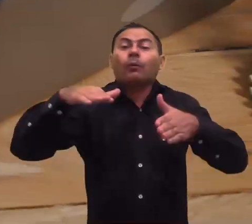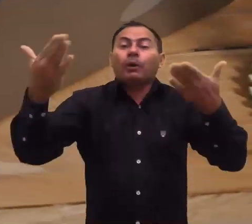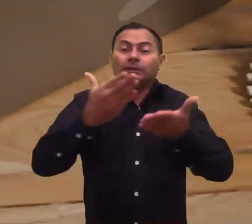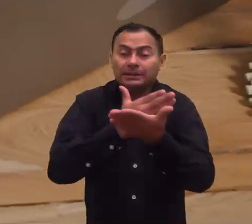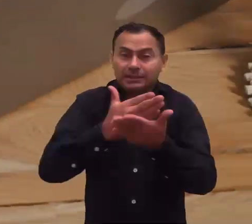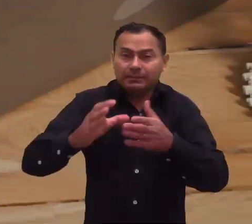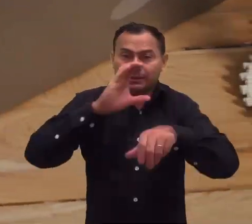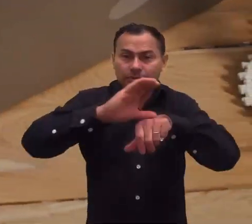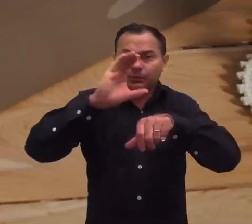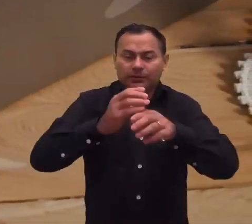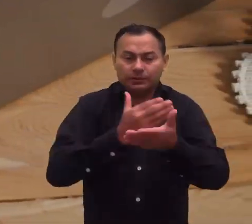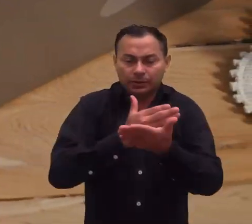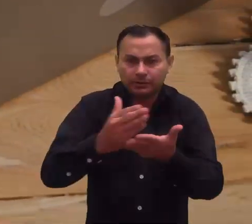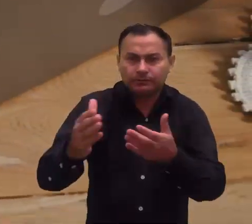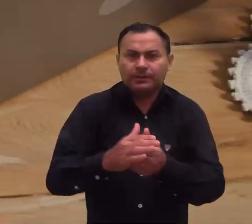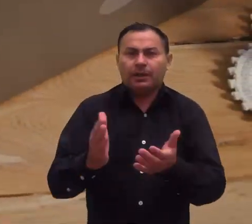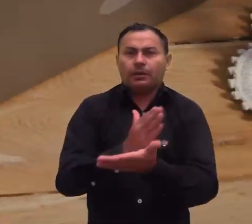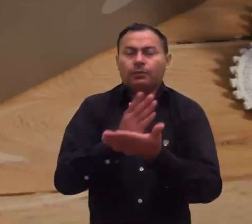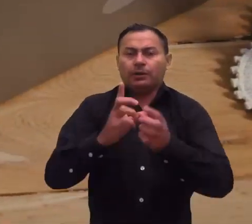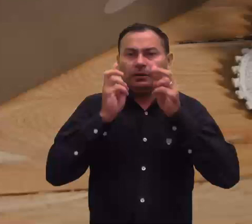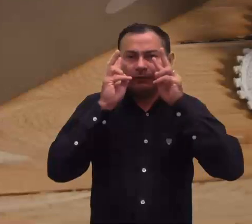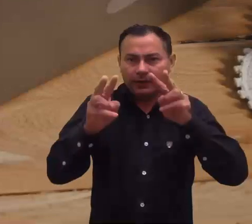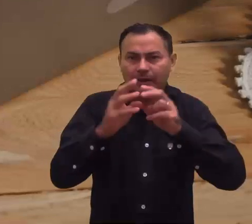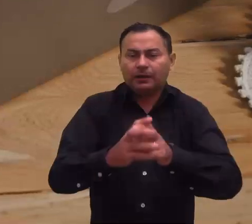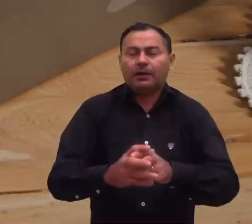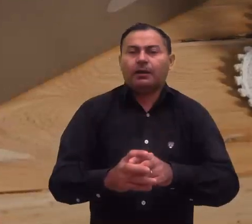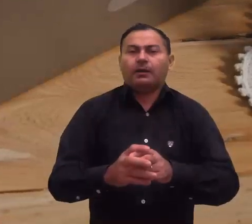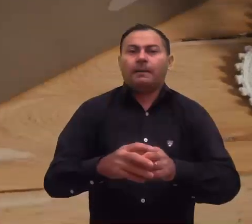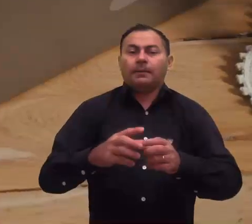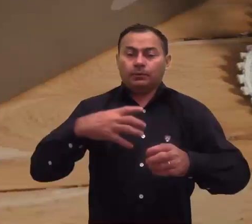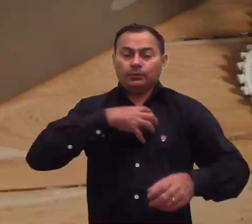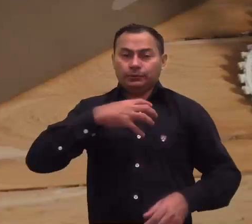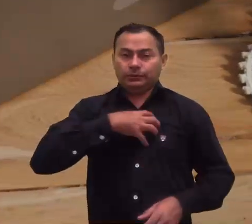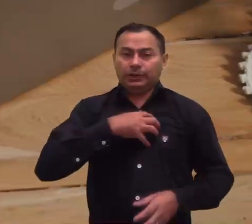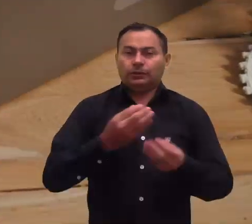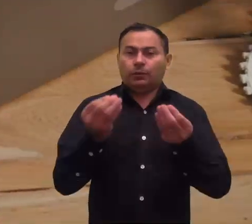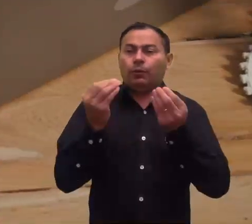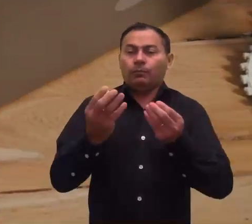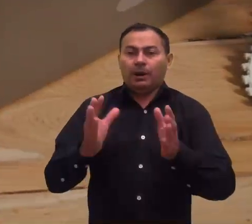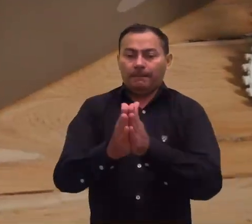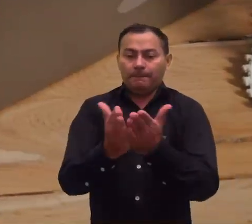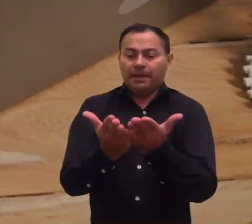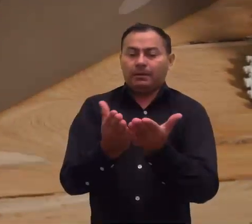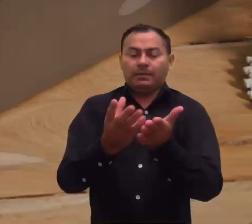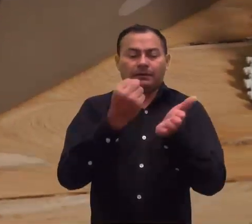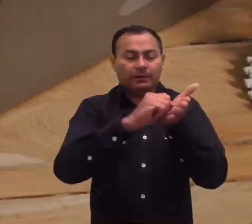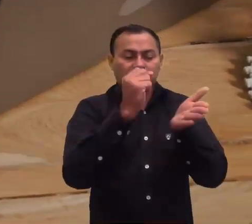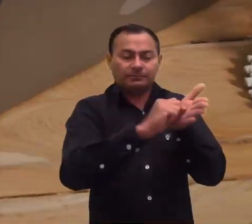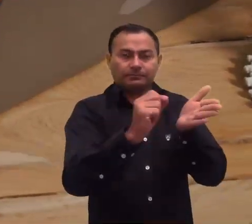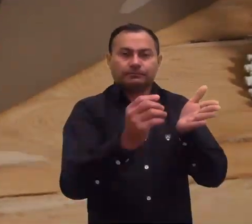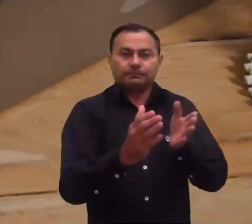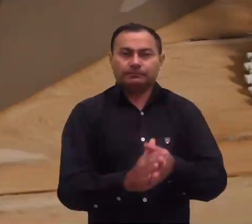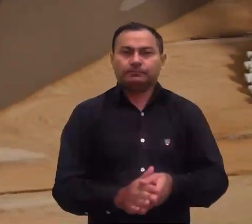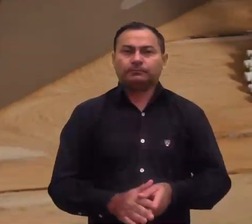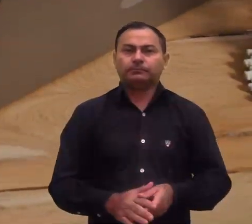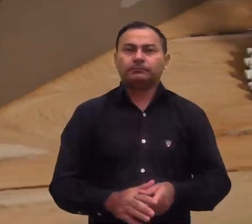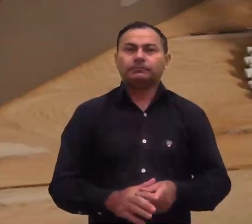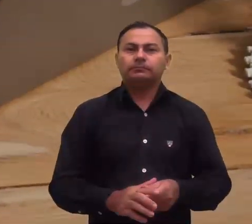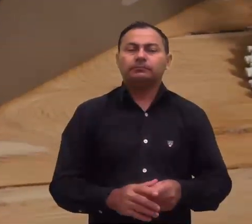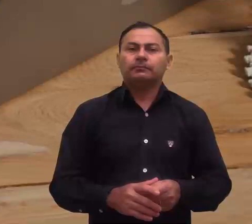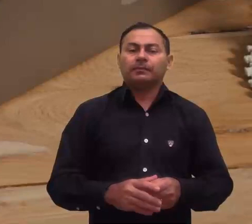iniciamos esse curso, fizemos uma introdução e algumas considerações sobre a maneira como a Bíblia foi